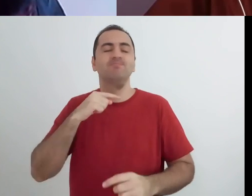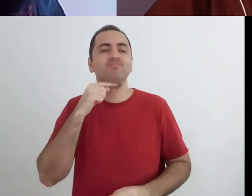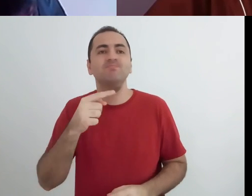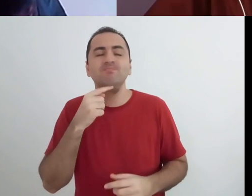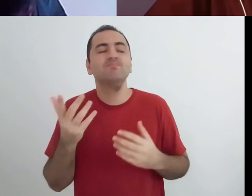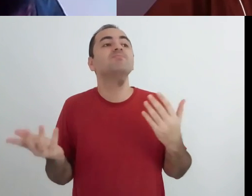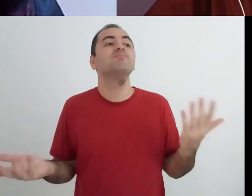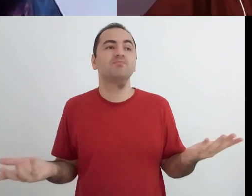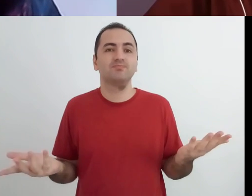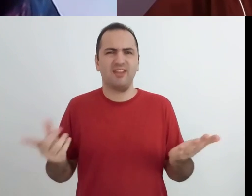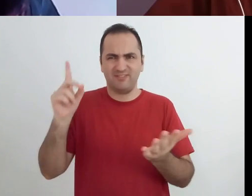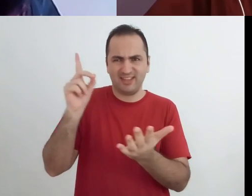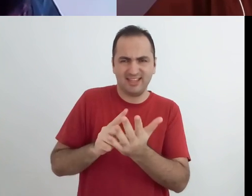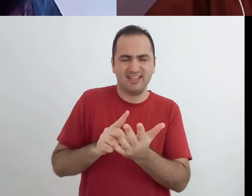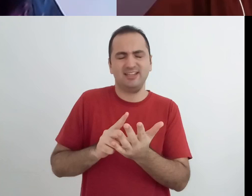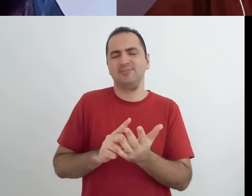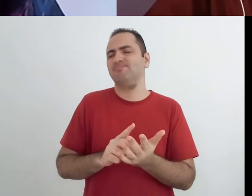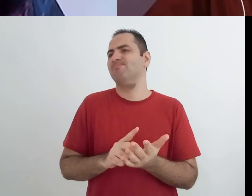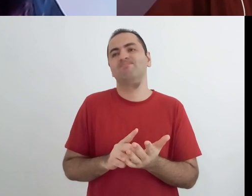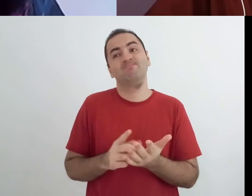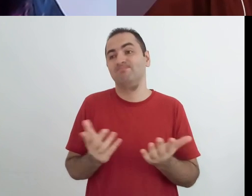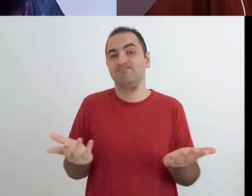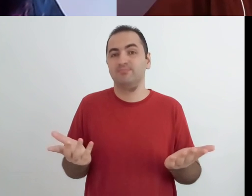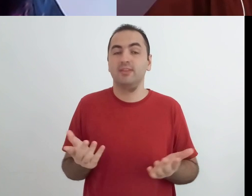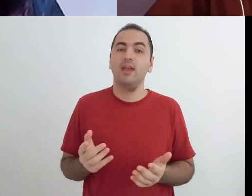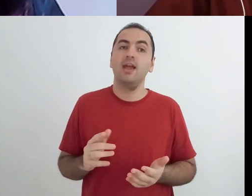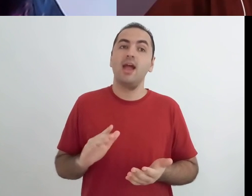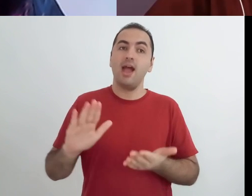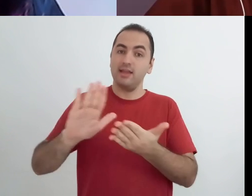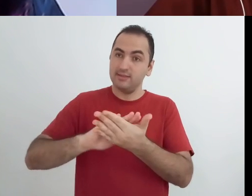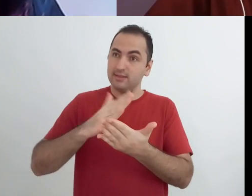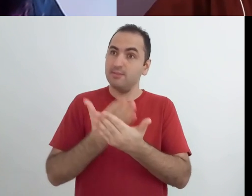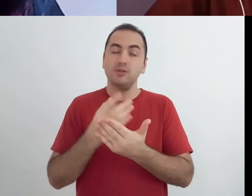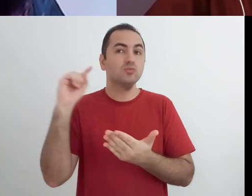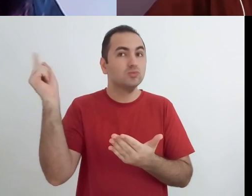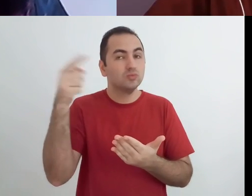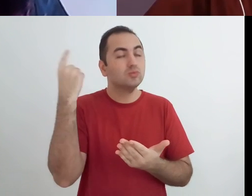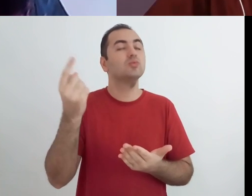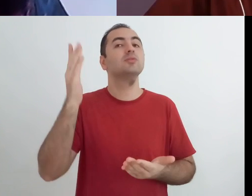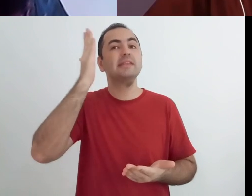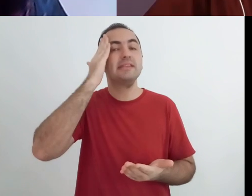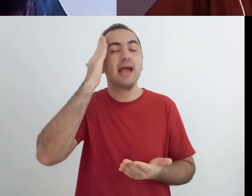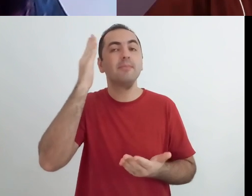a gente que conhece, você também é intérprete,